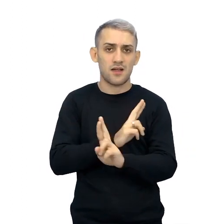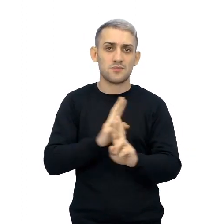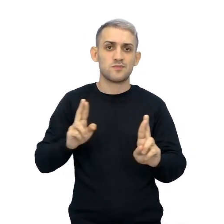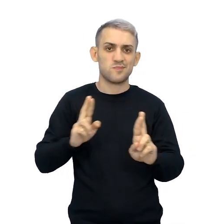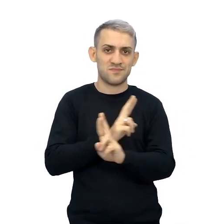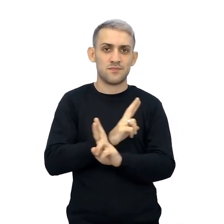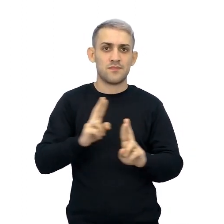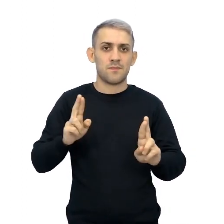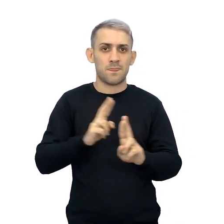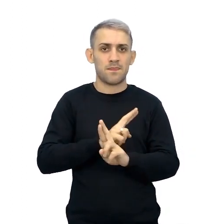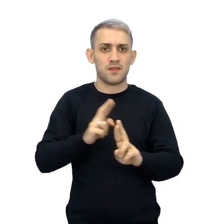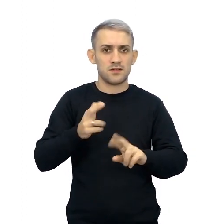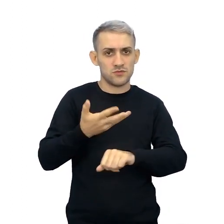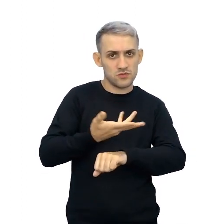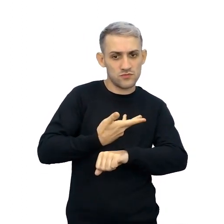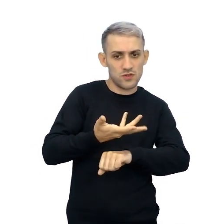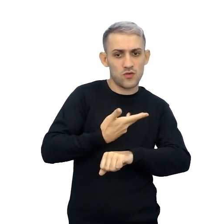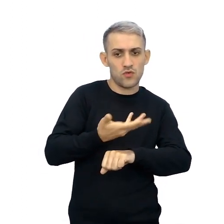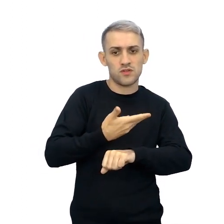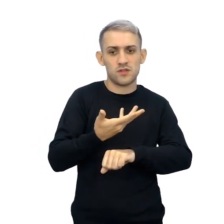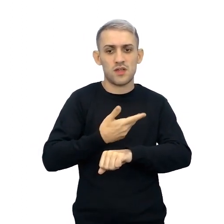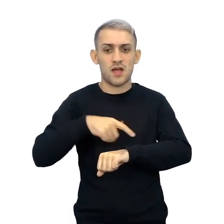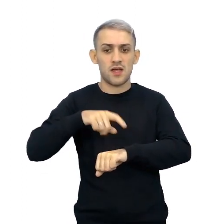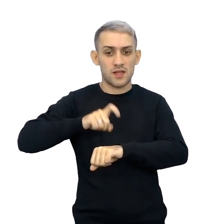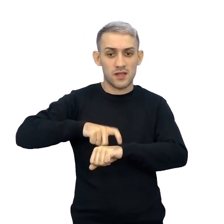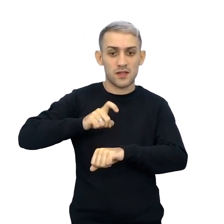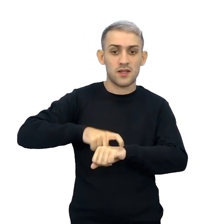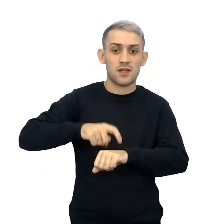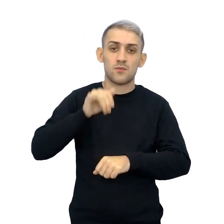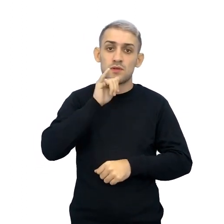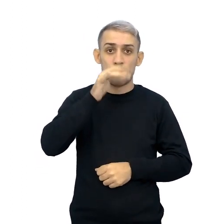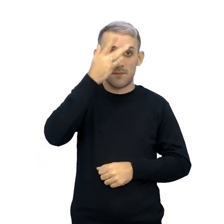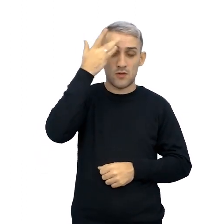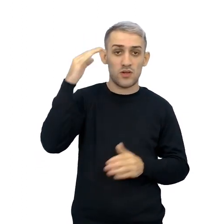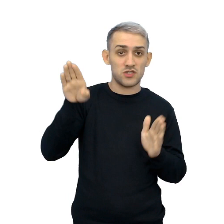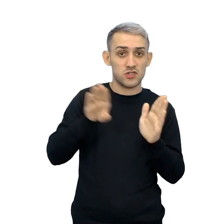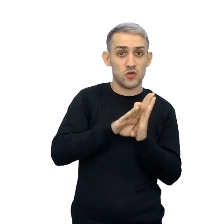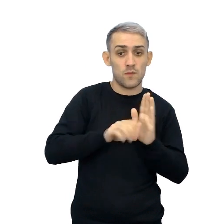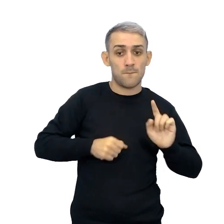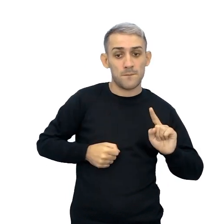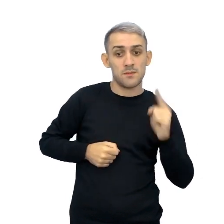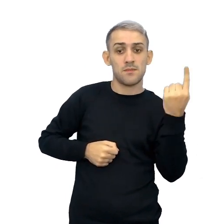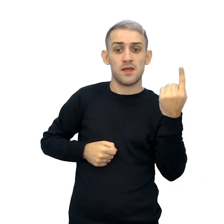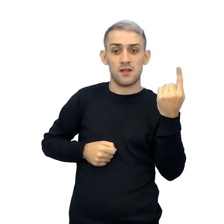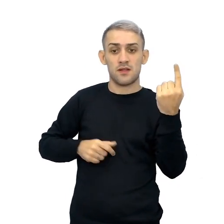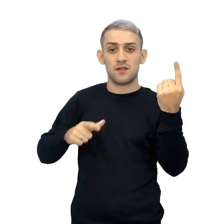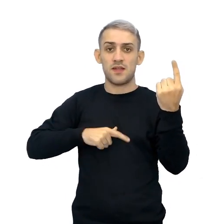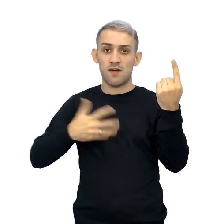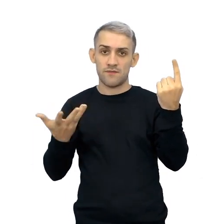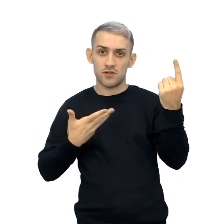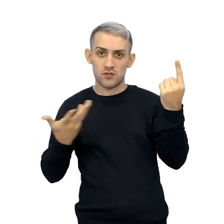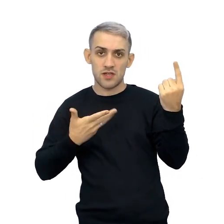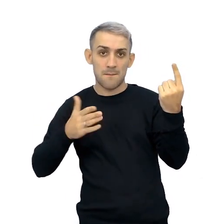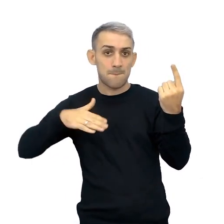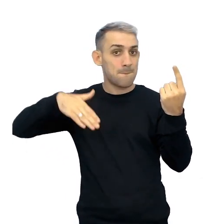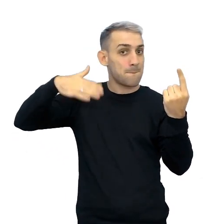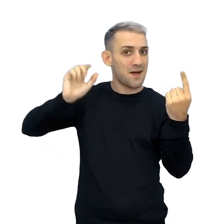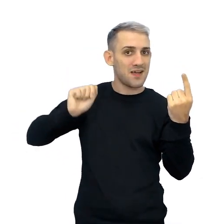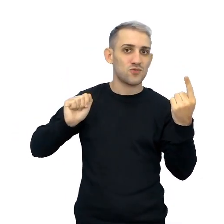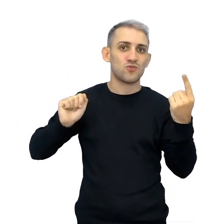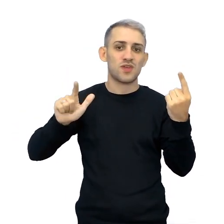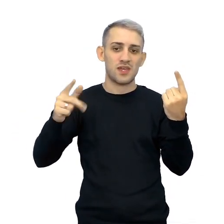né, de velocidade e tempo, que quem chegou em primeiro teve uma velocidade maior,